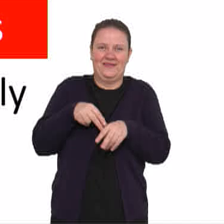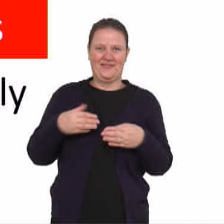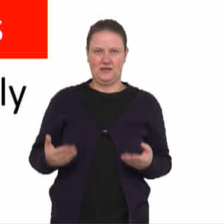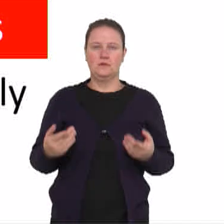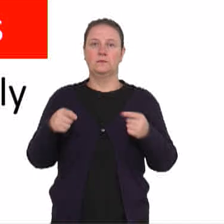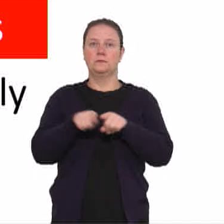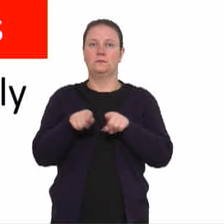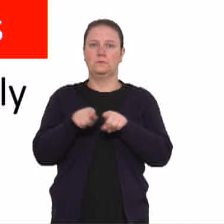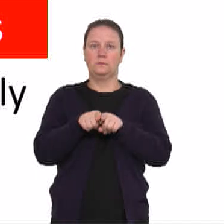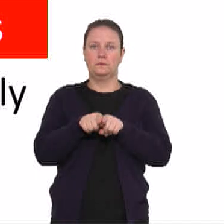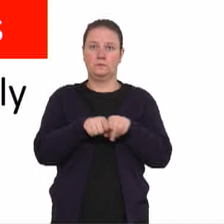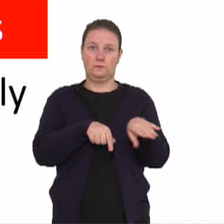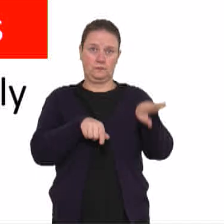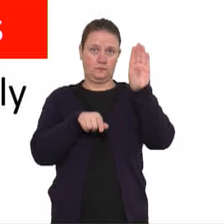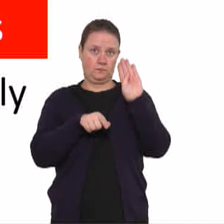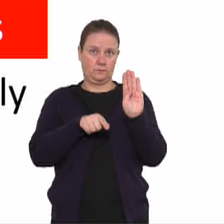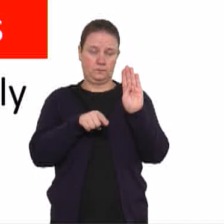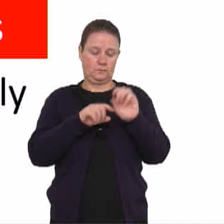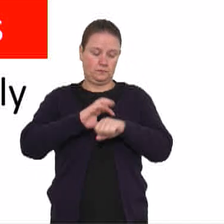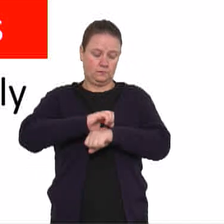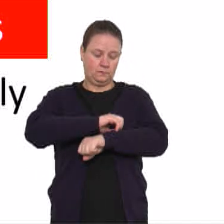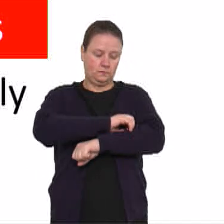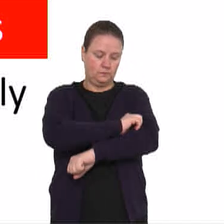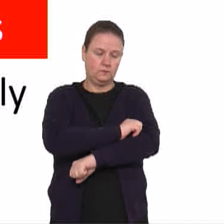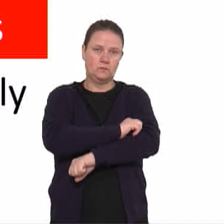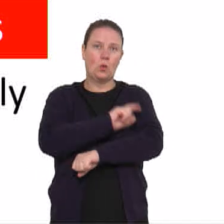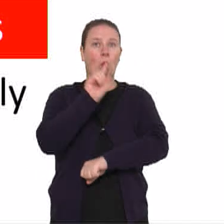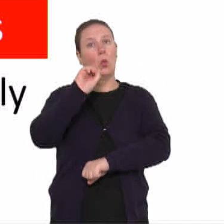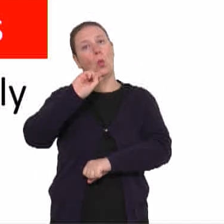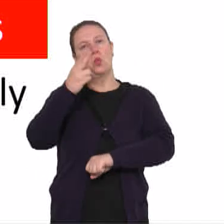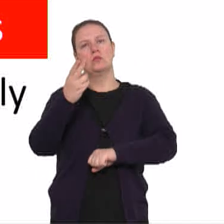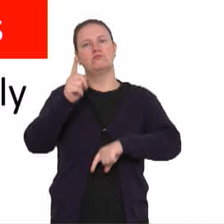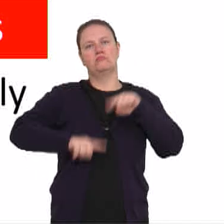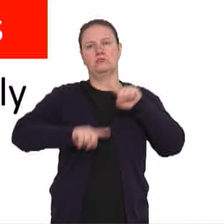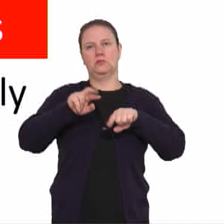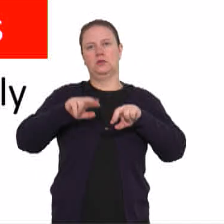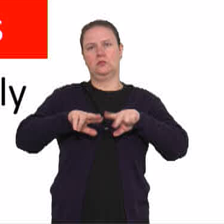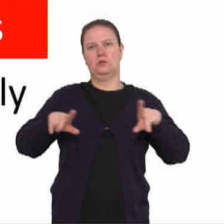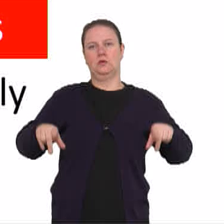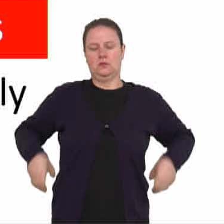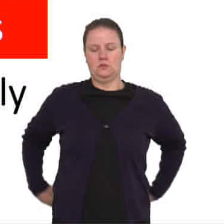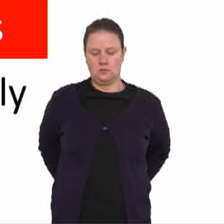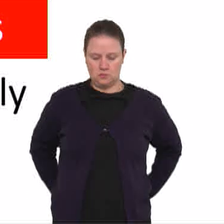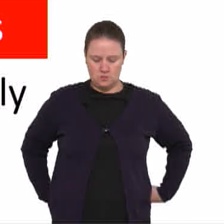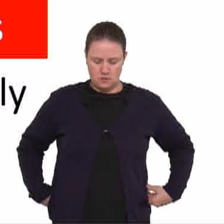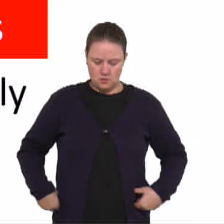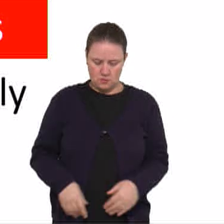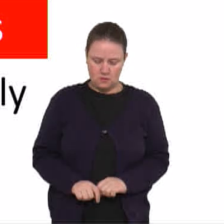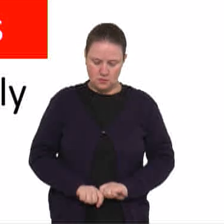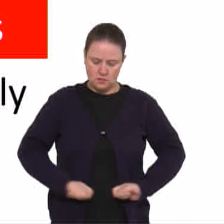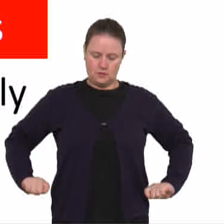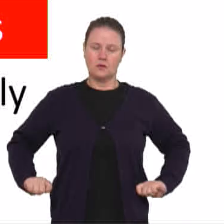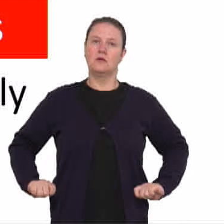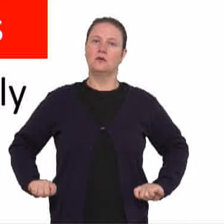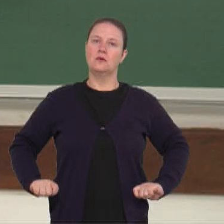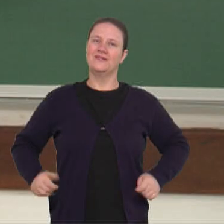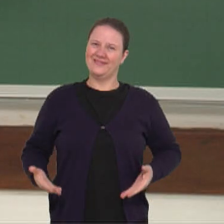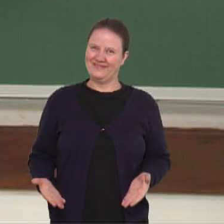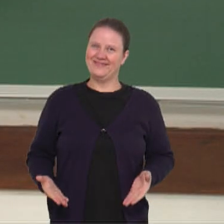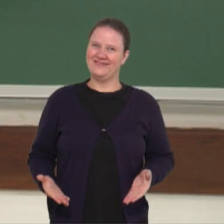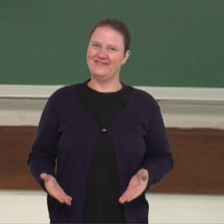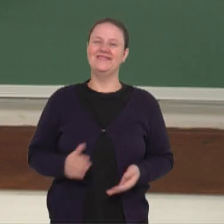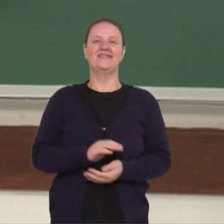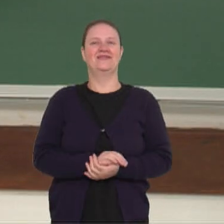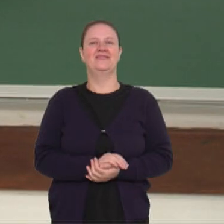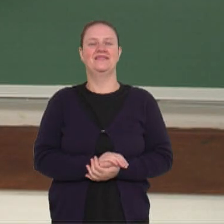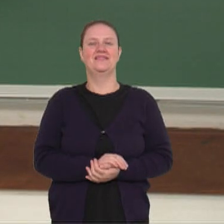uma faixa de couro ou outro material, que geralmente ele o quê? Ele fica ao redor da cintura e para segurar as roupas, é